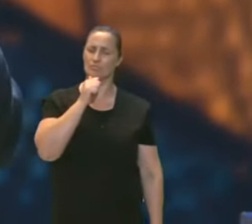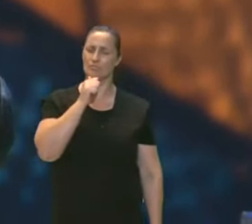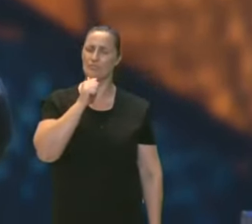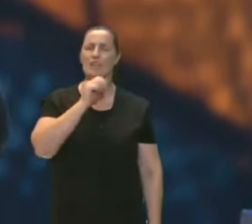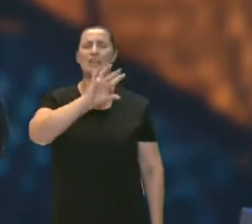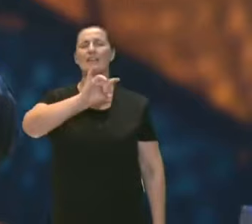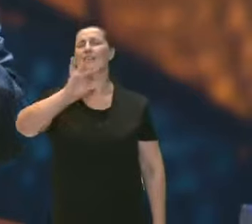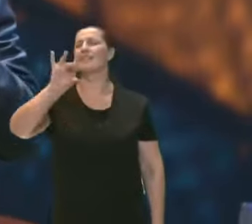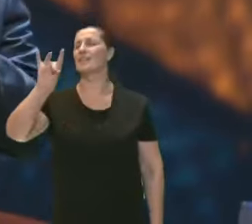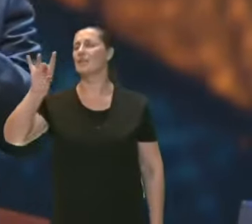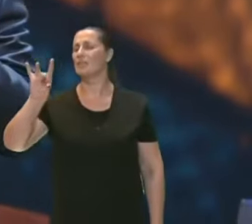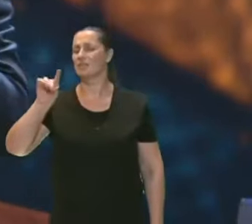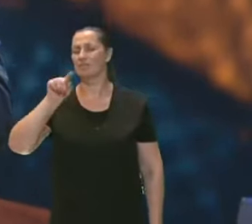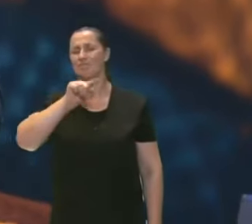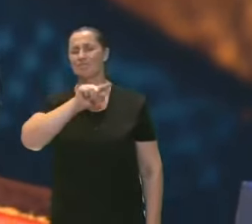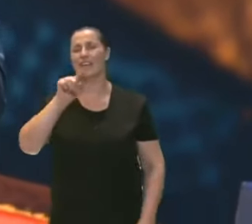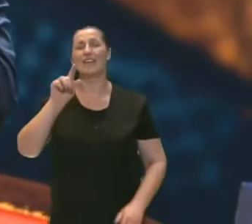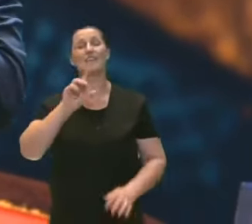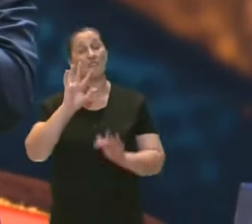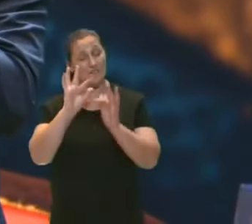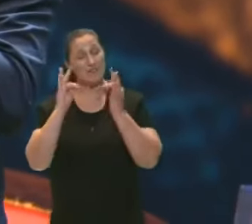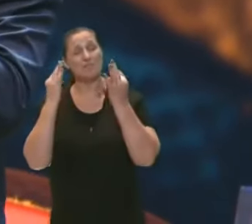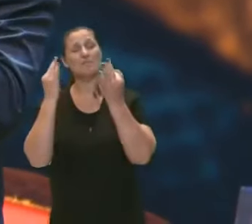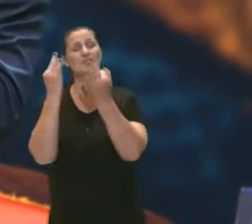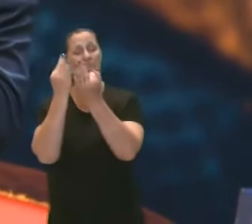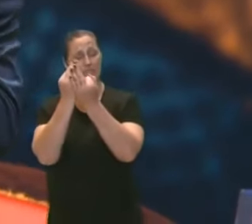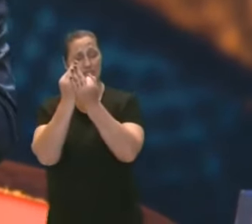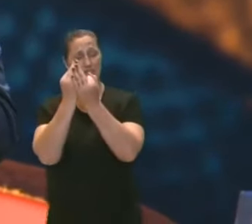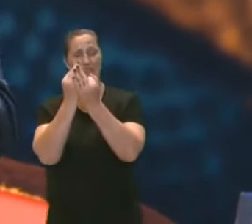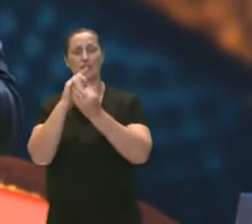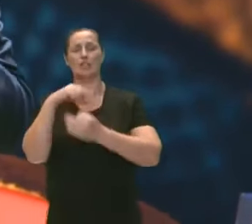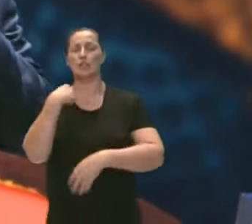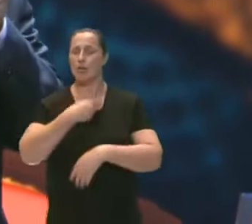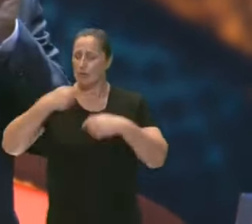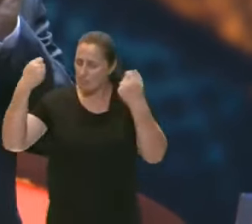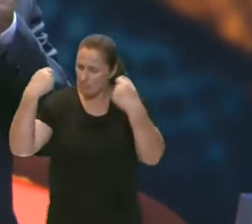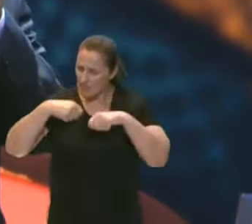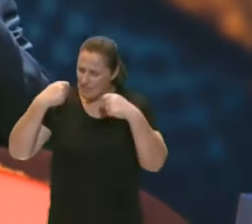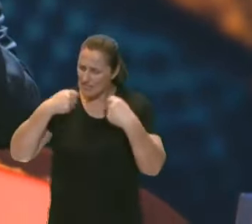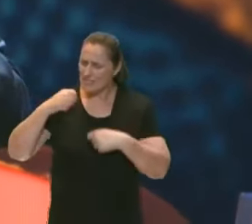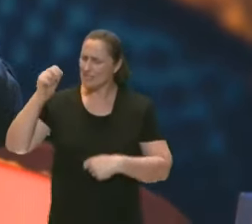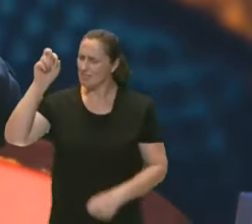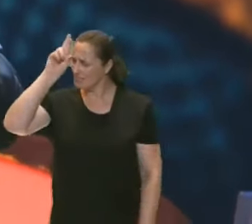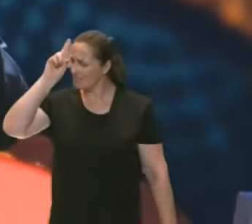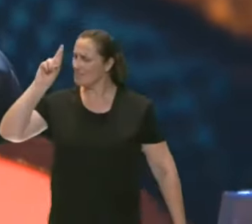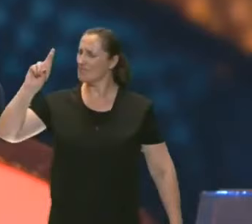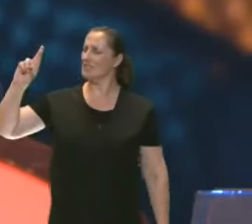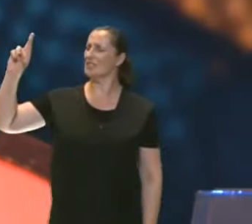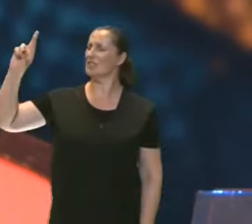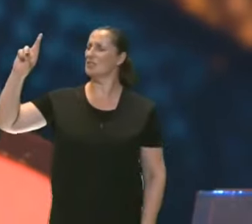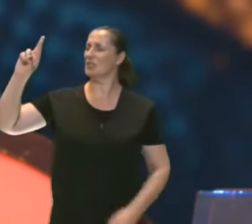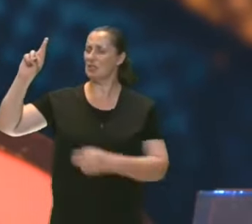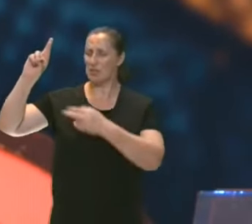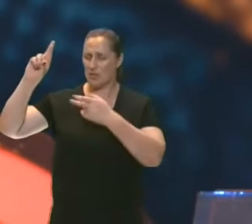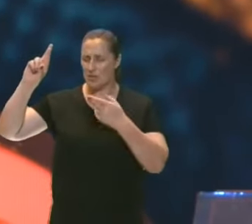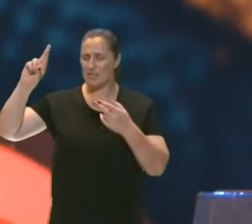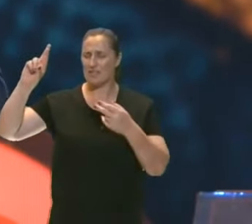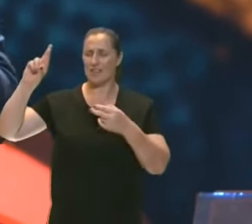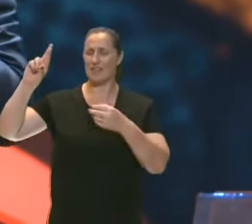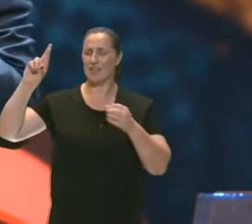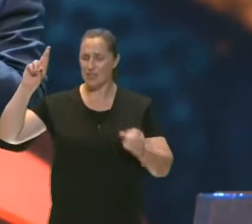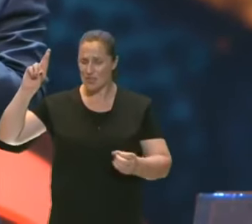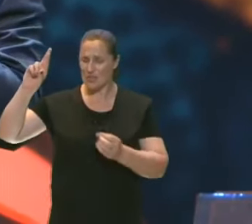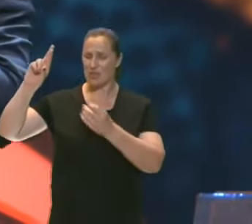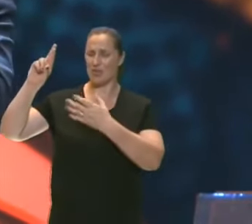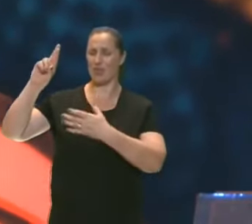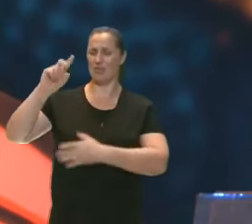um aqui é família, tem família. Nós precisamos do Senhor para algo novo na nossa família. E